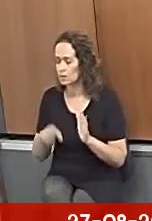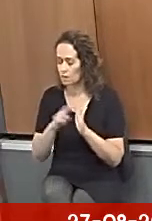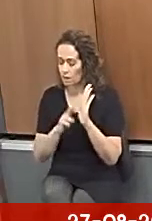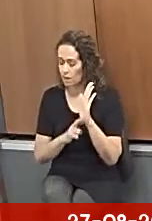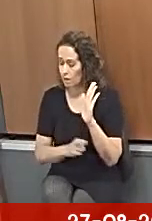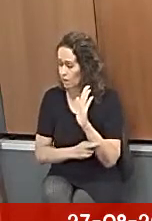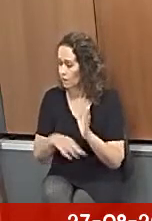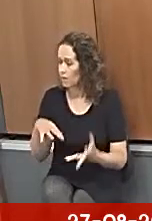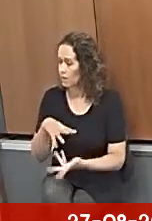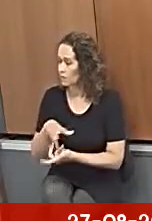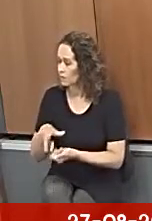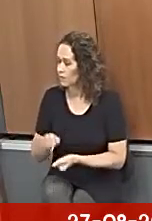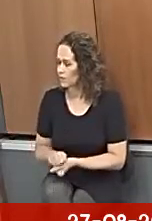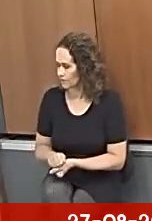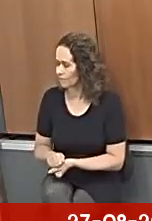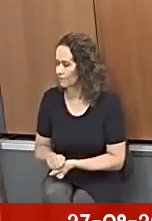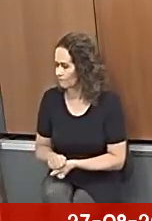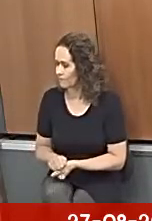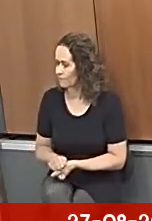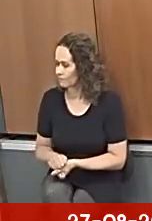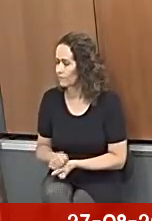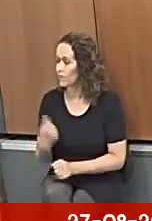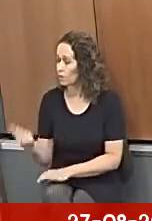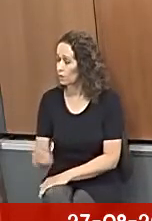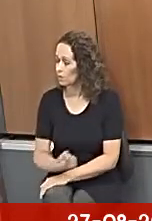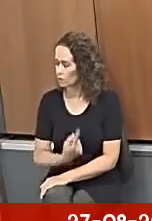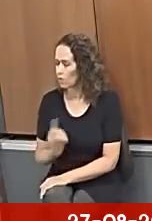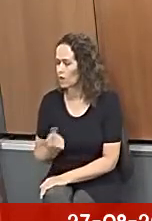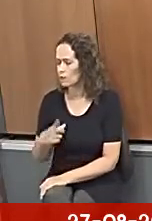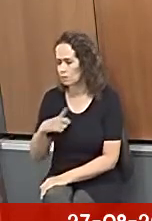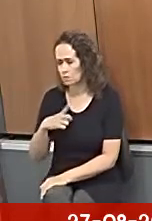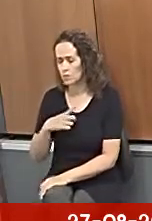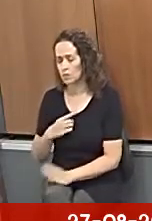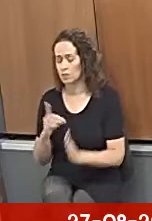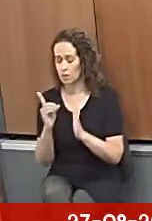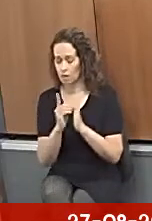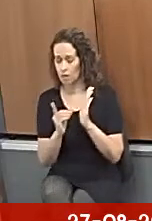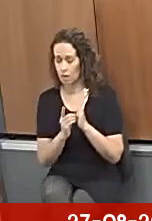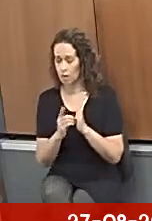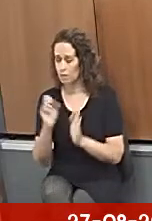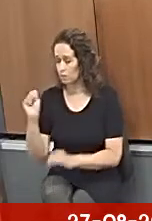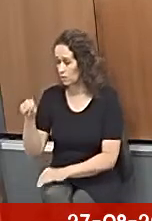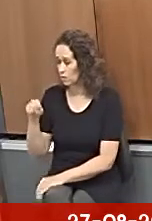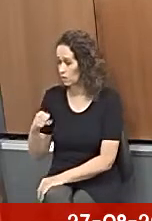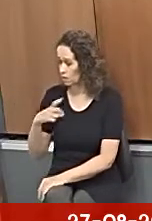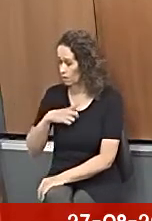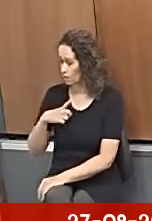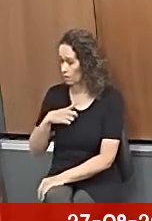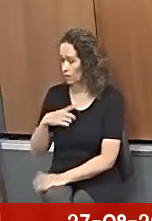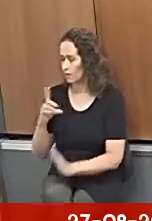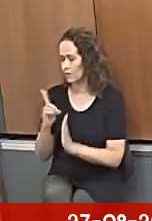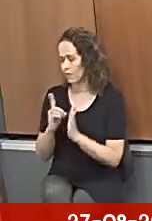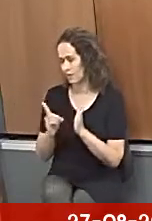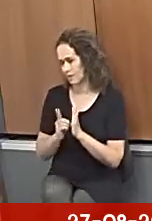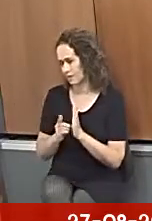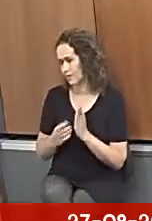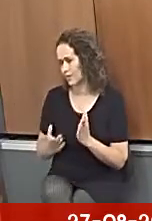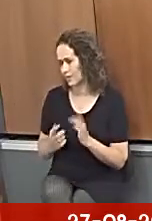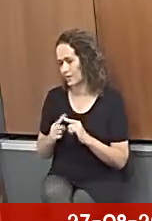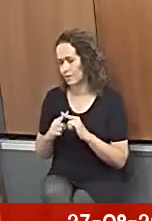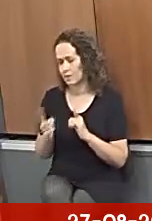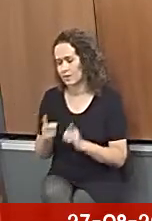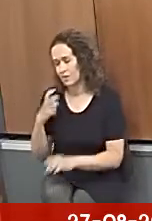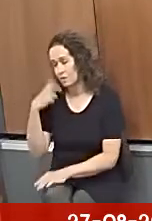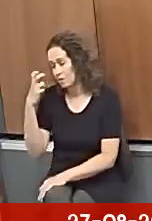universal então nós temos assim nós temos o decreto trouxe o decreto aqui esse decreto no meu ponto de vista ele até